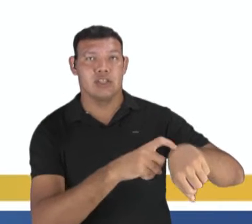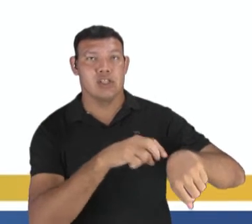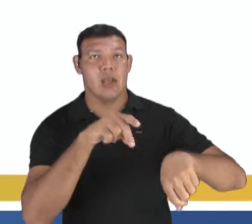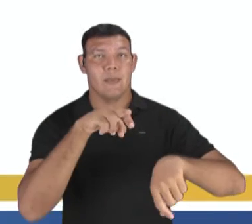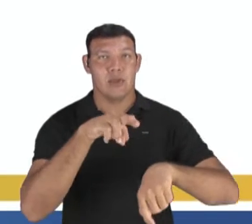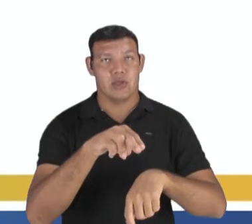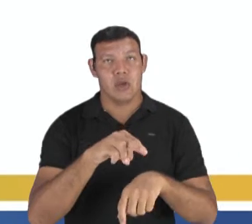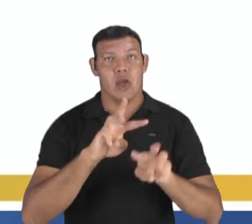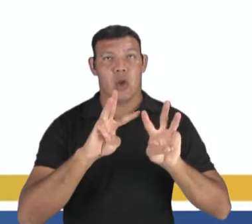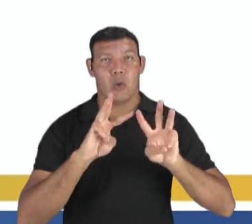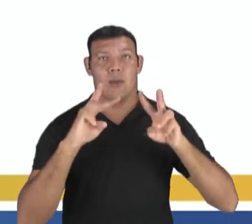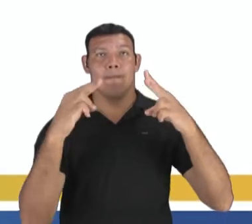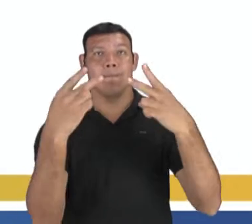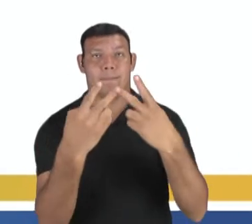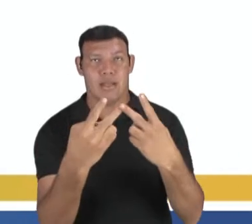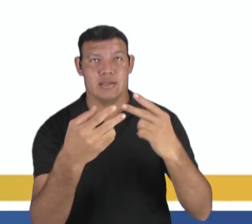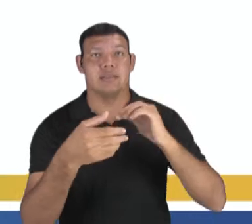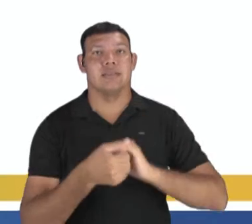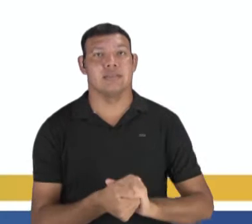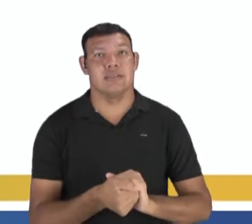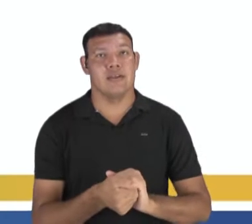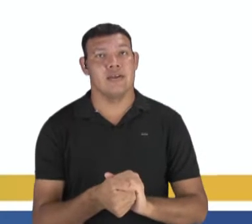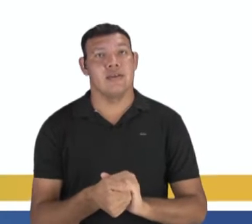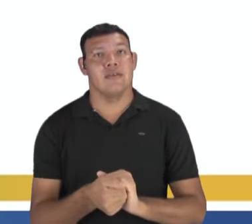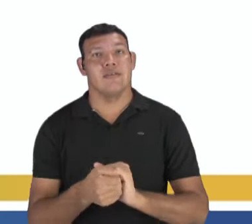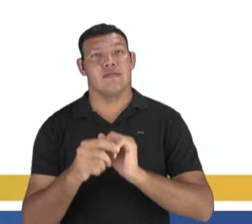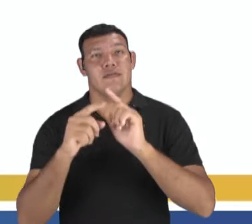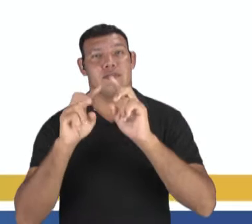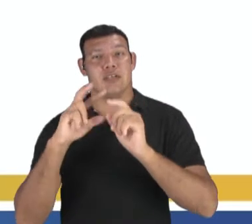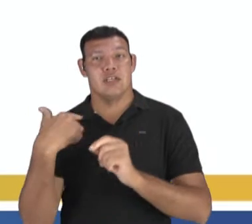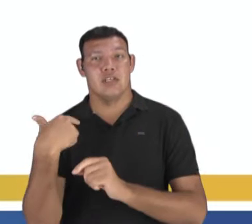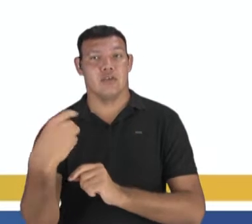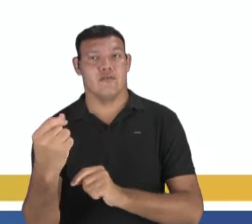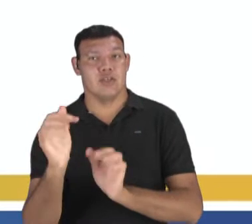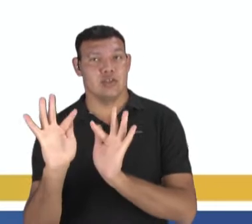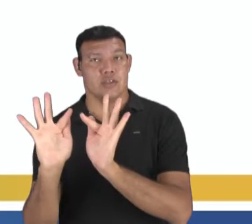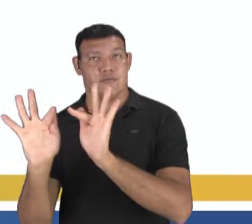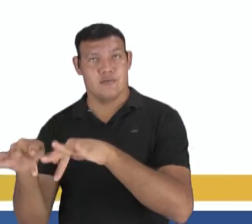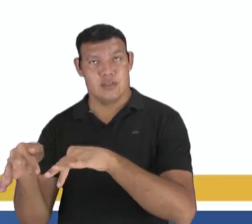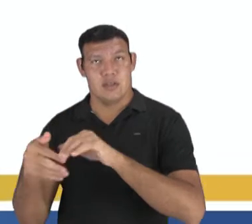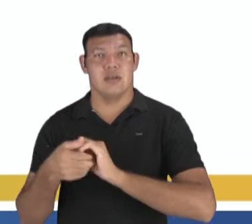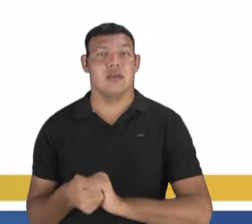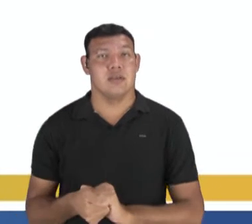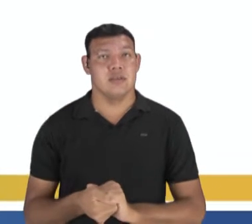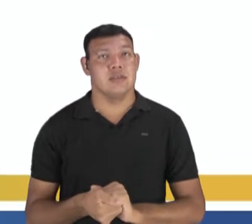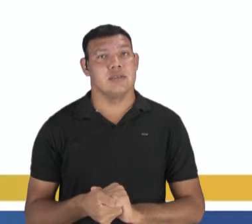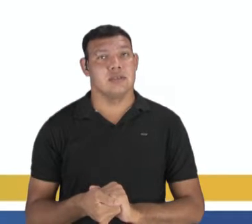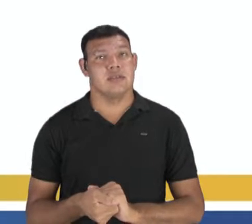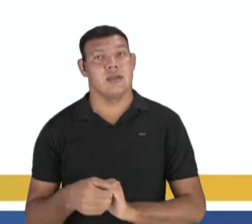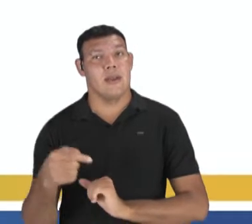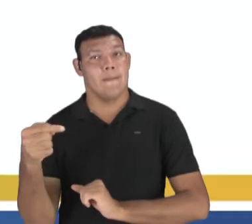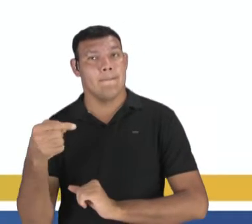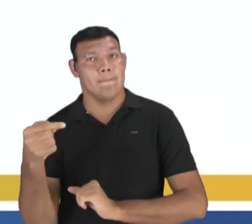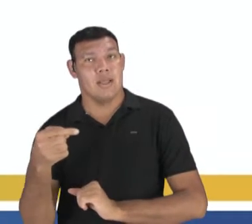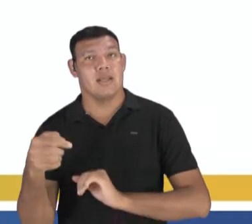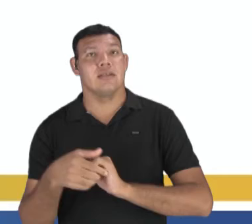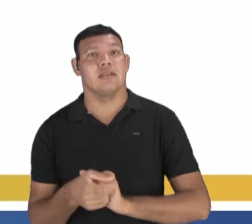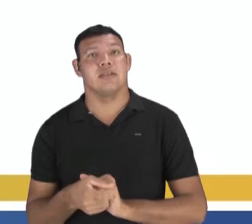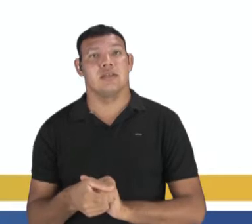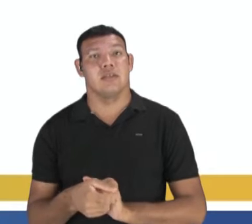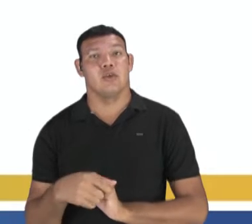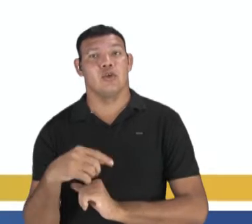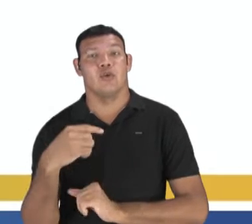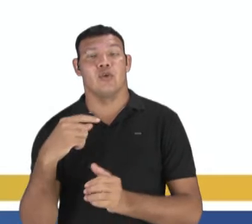ó. Então, eu posso ficar aqui, ó, massa vezes velocidade final, fica esse termo, menos massa vezes